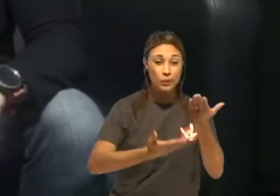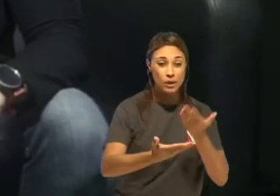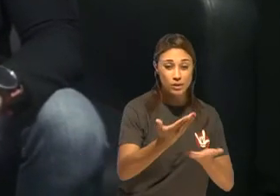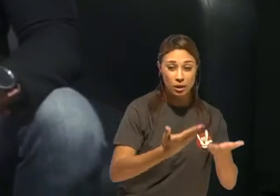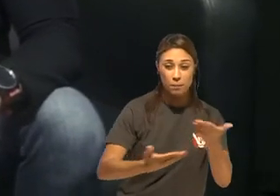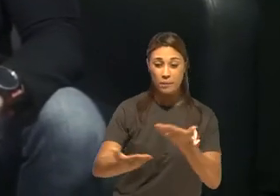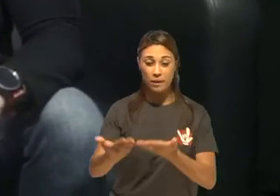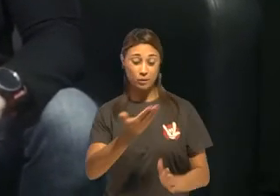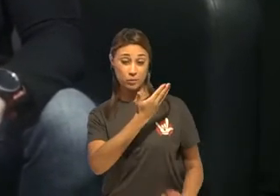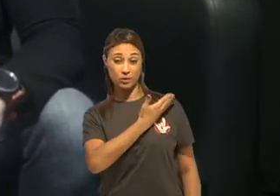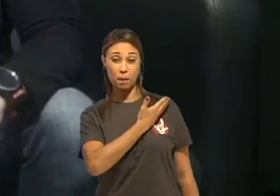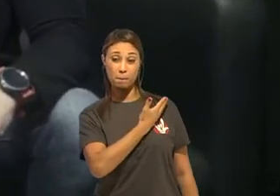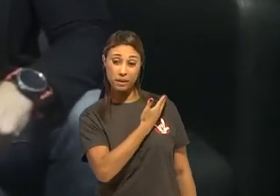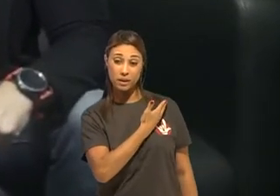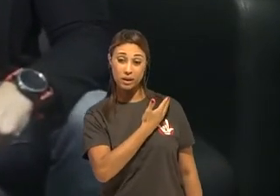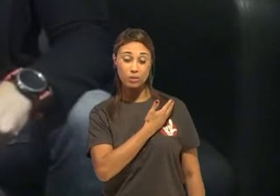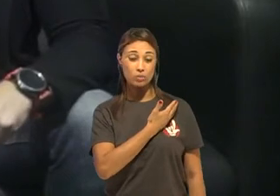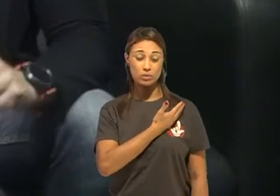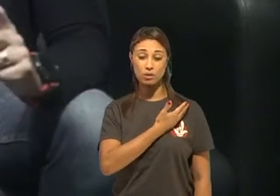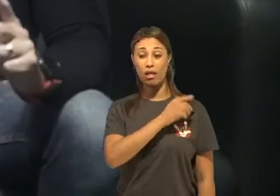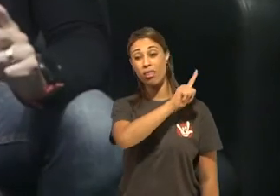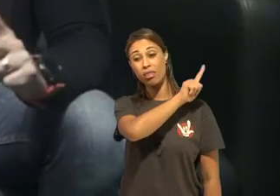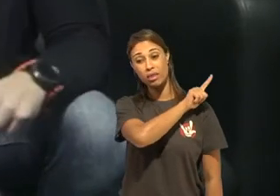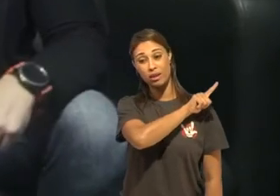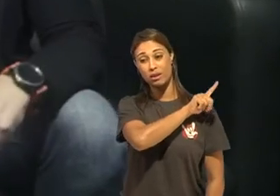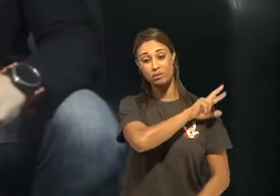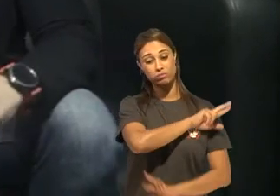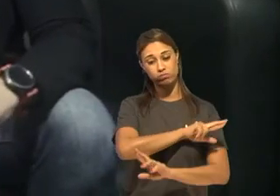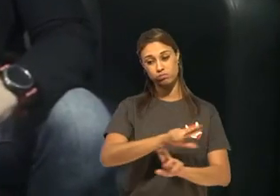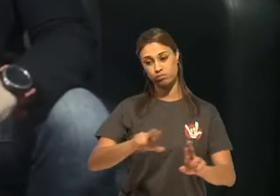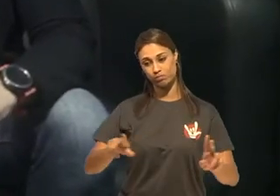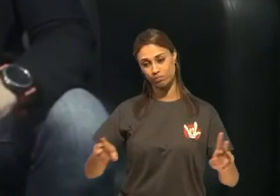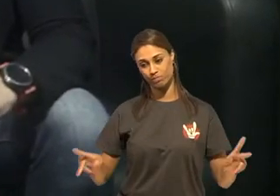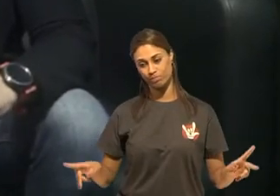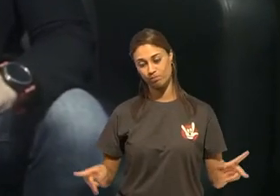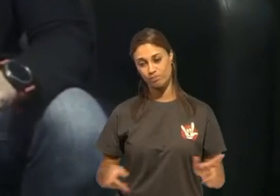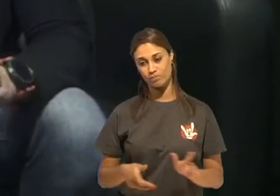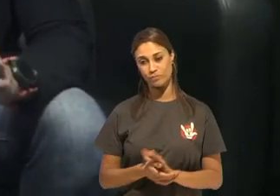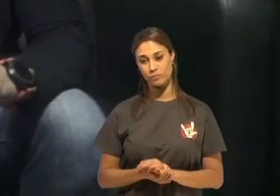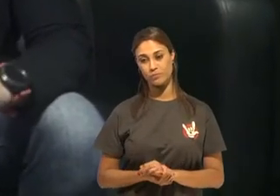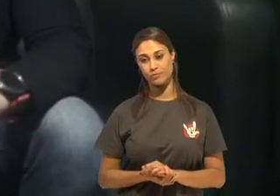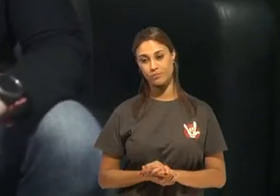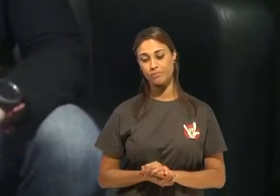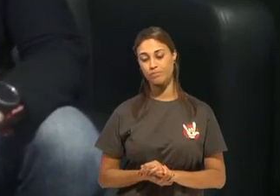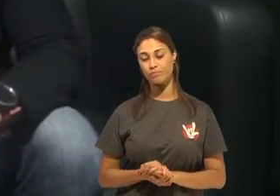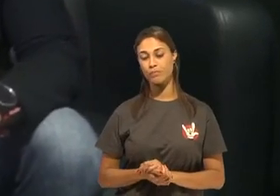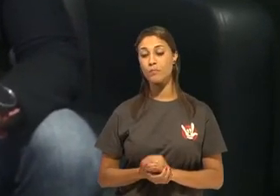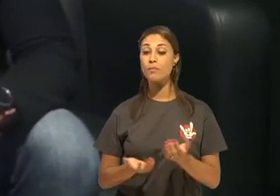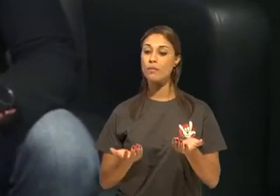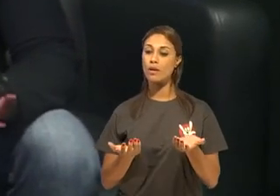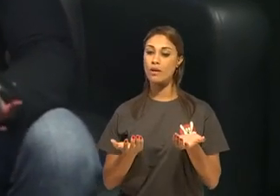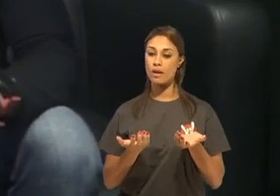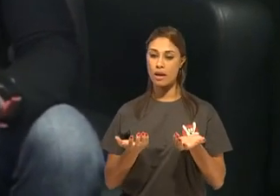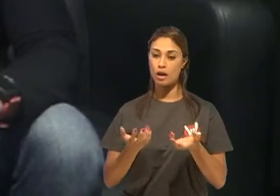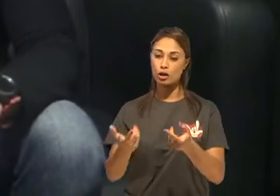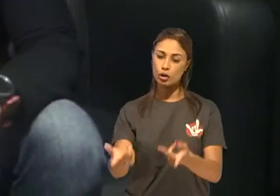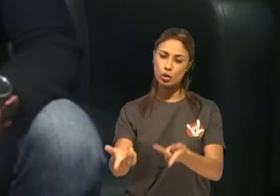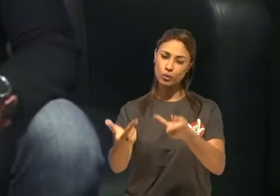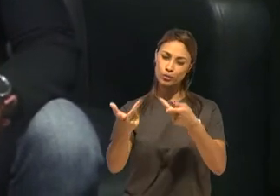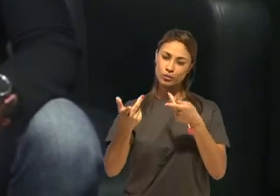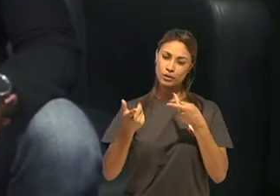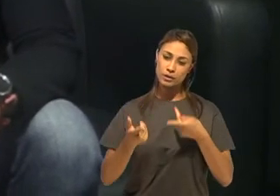amigos, com os nossos irmãos. Quero convidar você a aproveitar esse